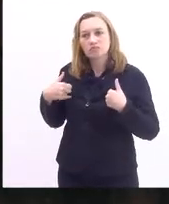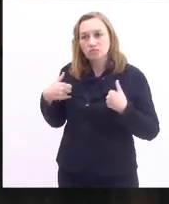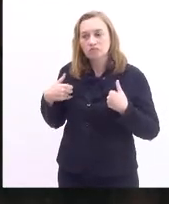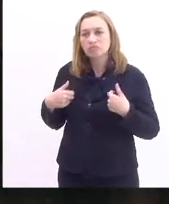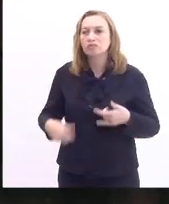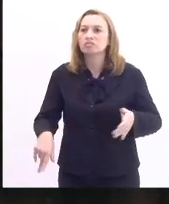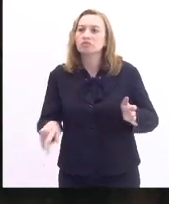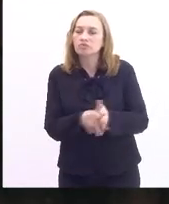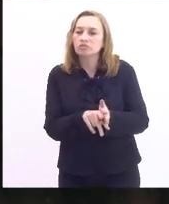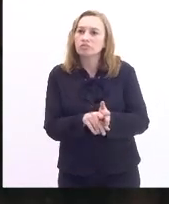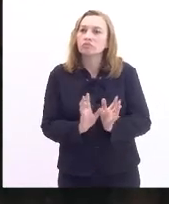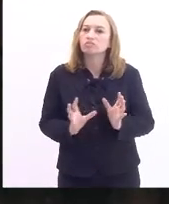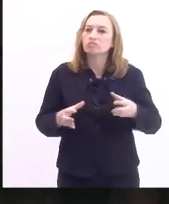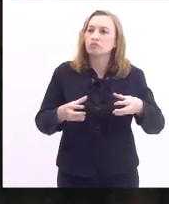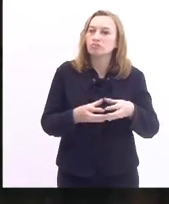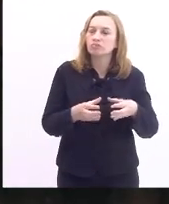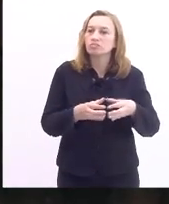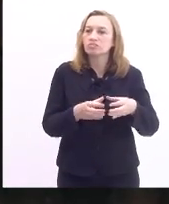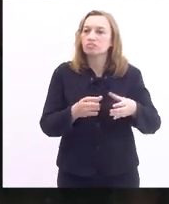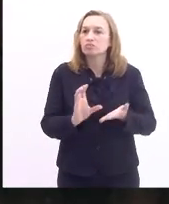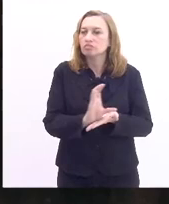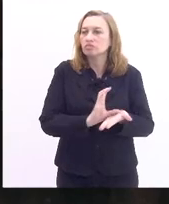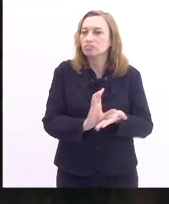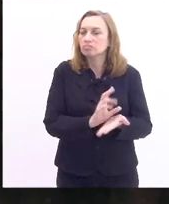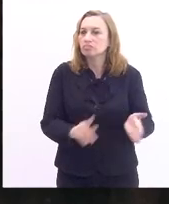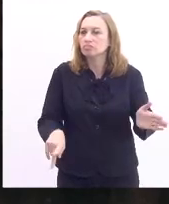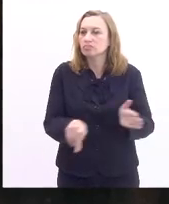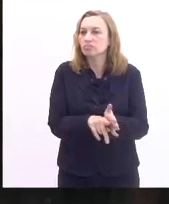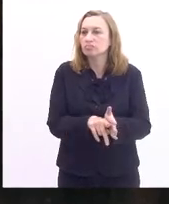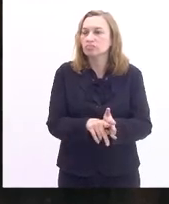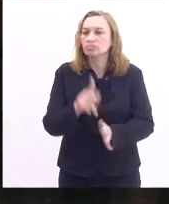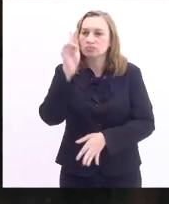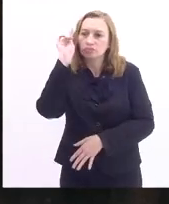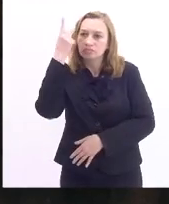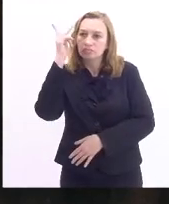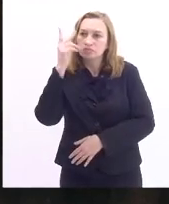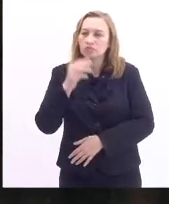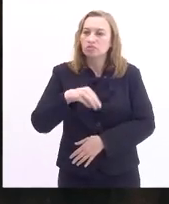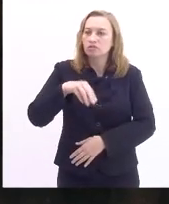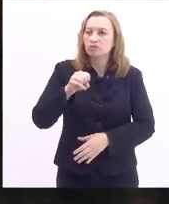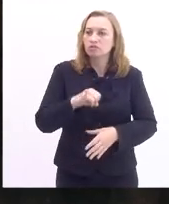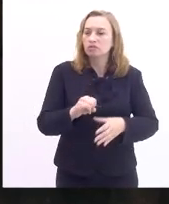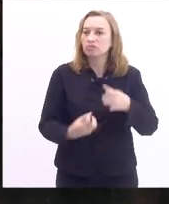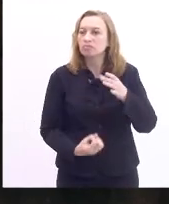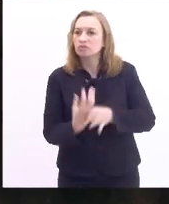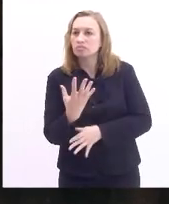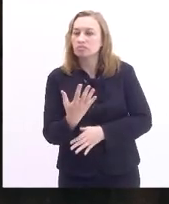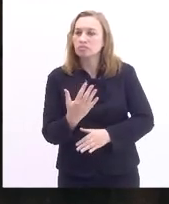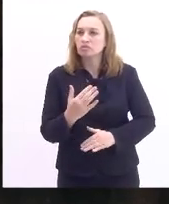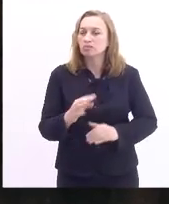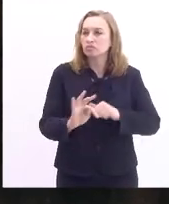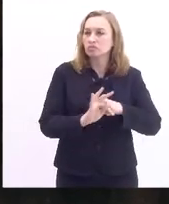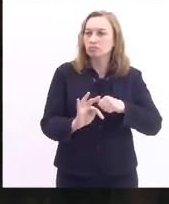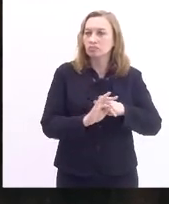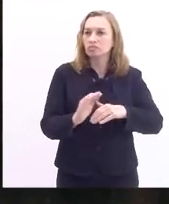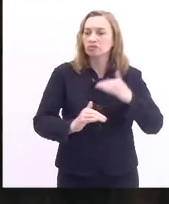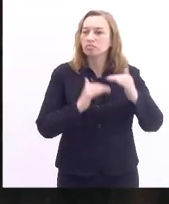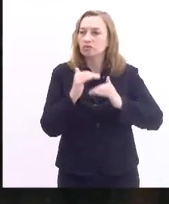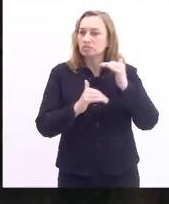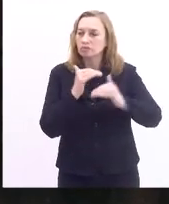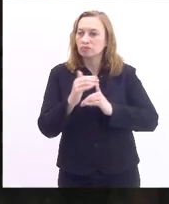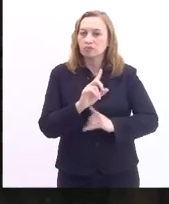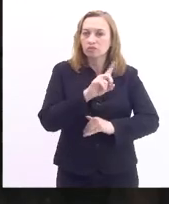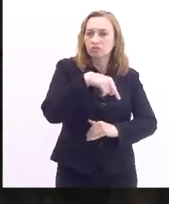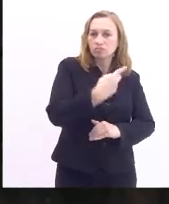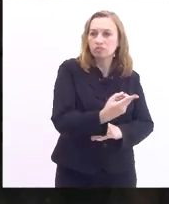de fazer parte desse grupo de conselheiros que te amar essa história porque se a gente o técnico sem movimentos se